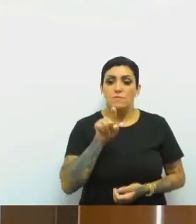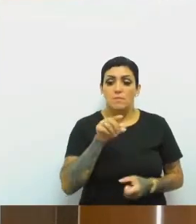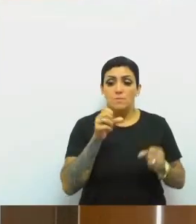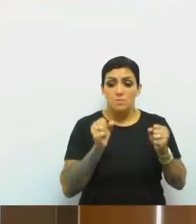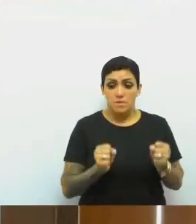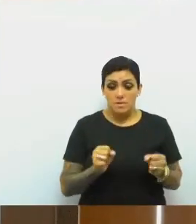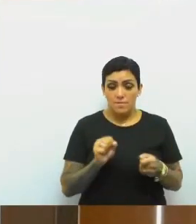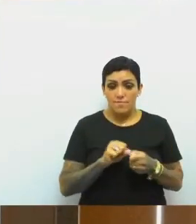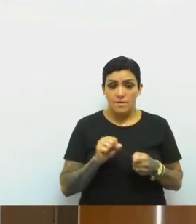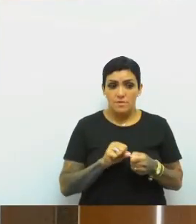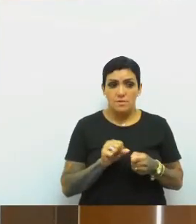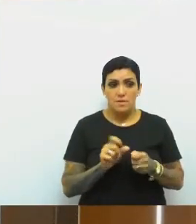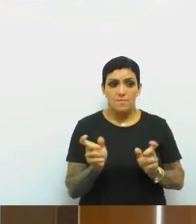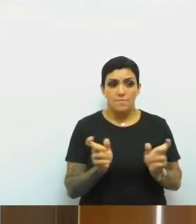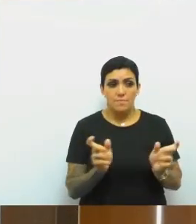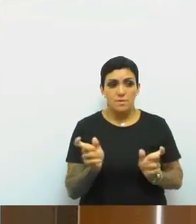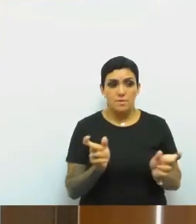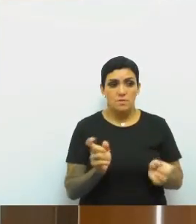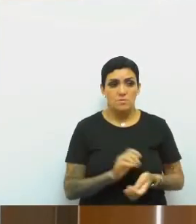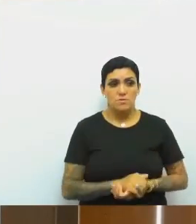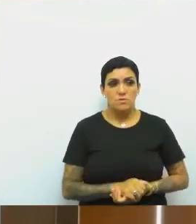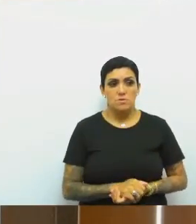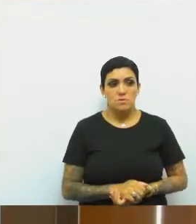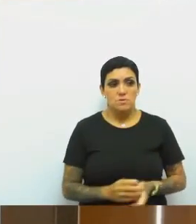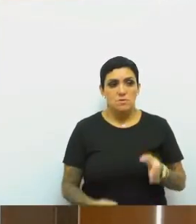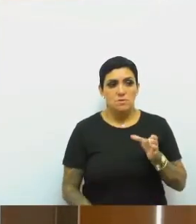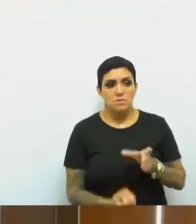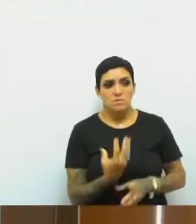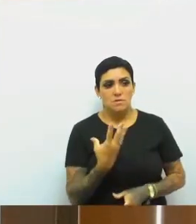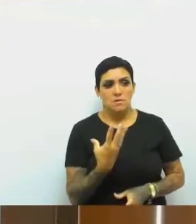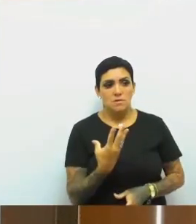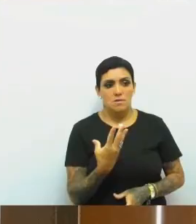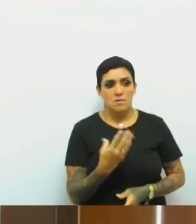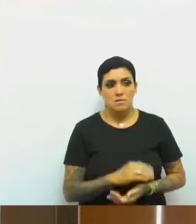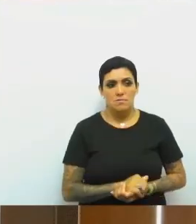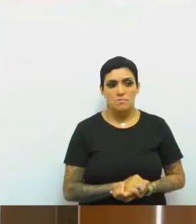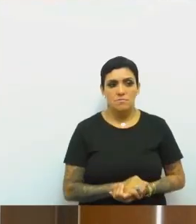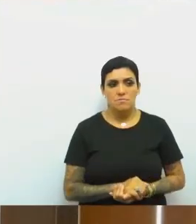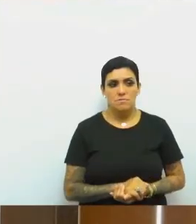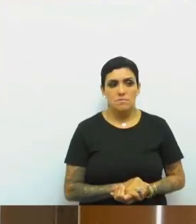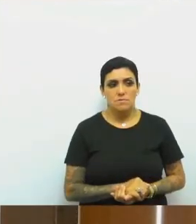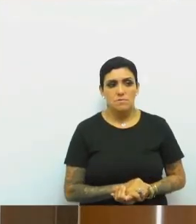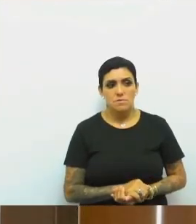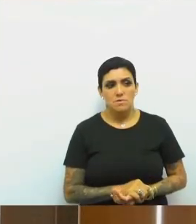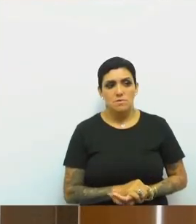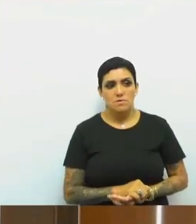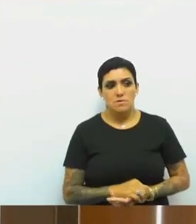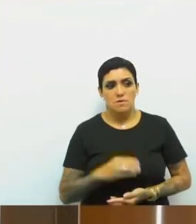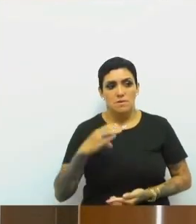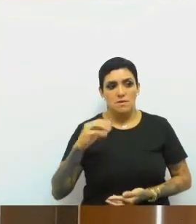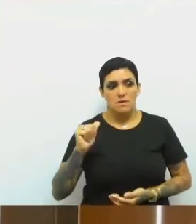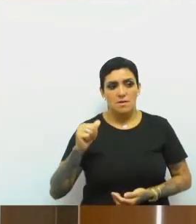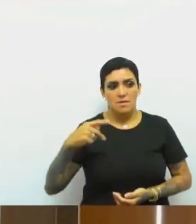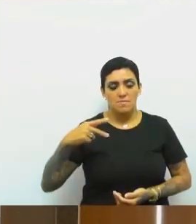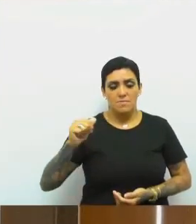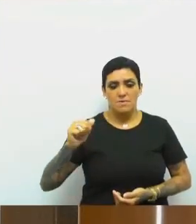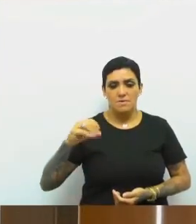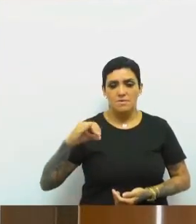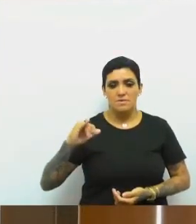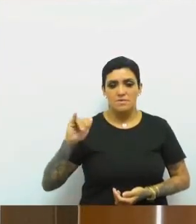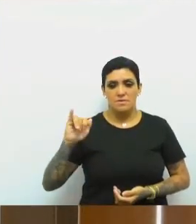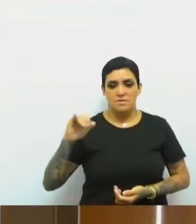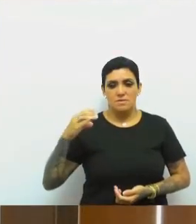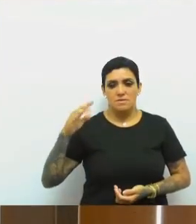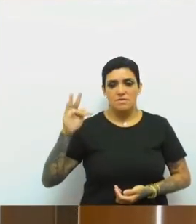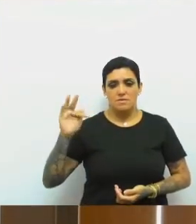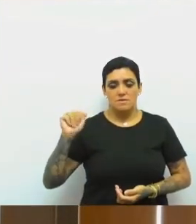fazer pequenos investimentos, criar pequenas estações de captação, tratamento e distribuição de água